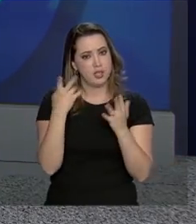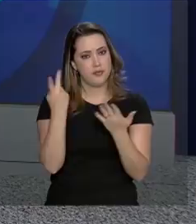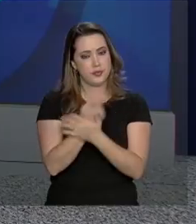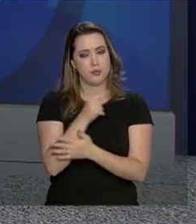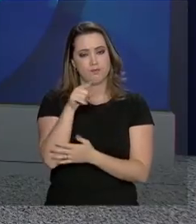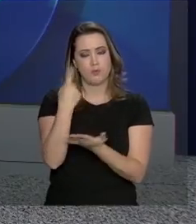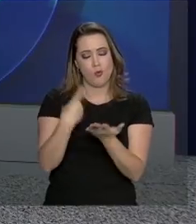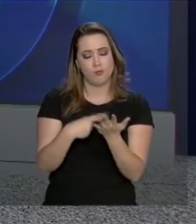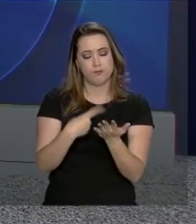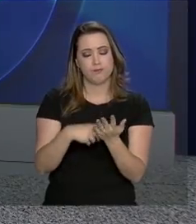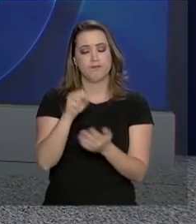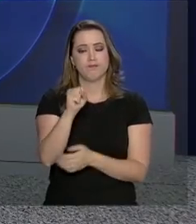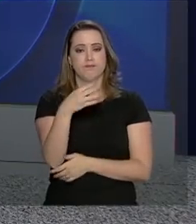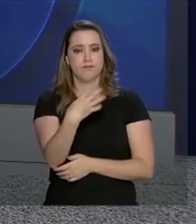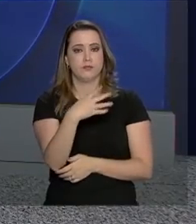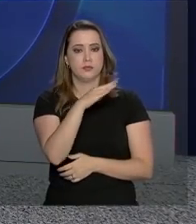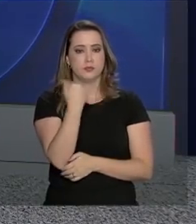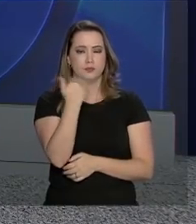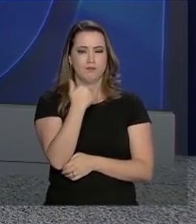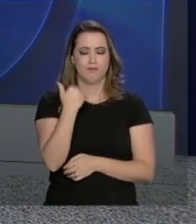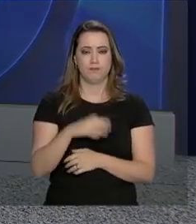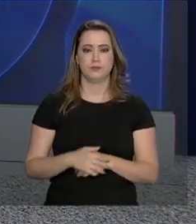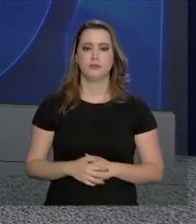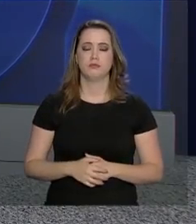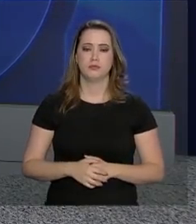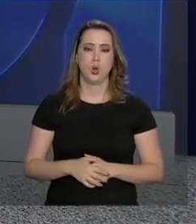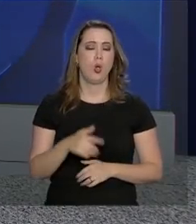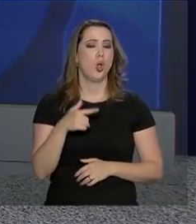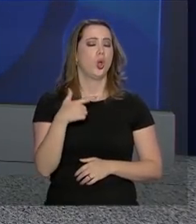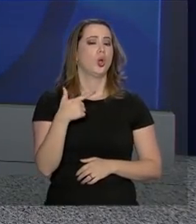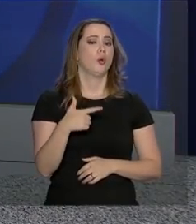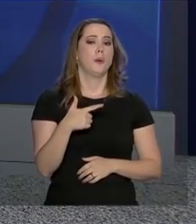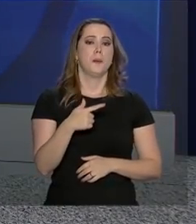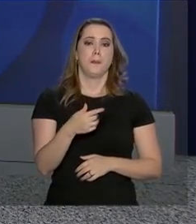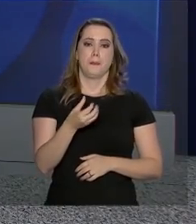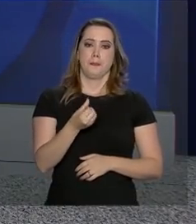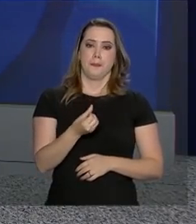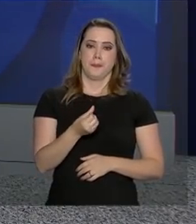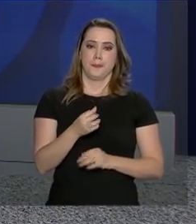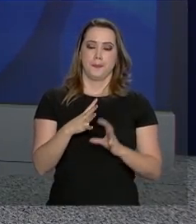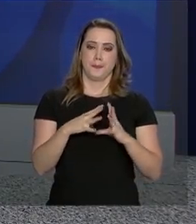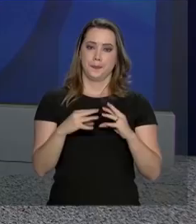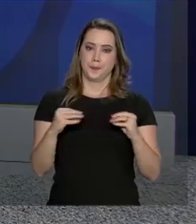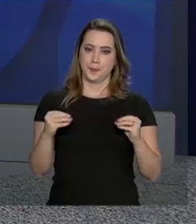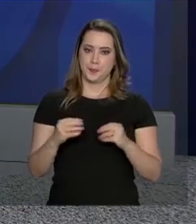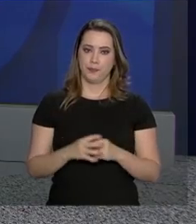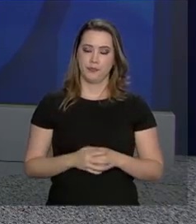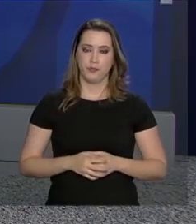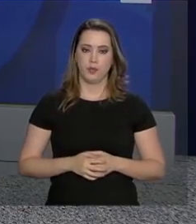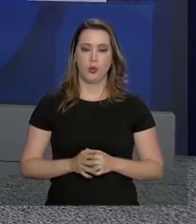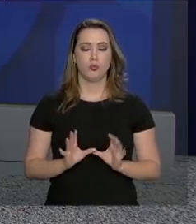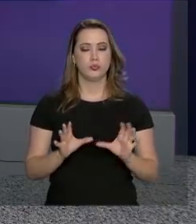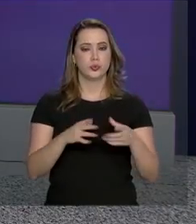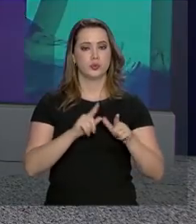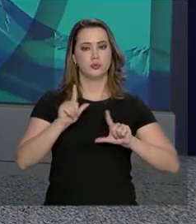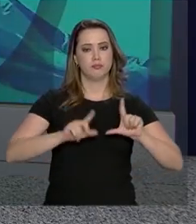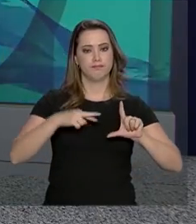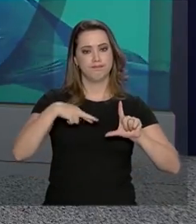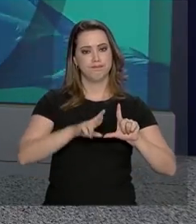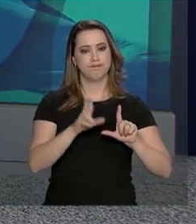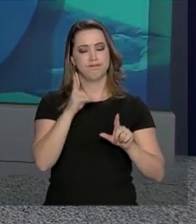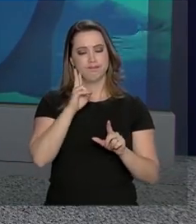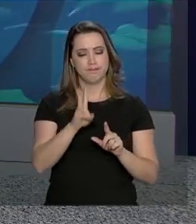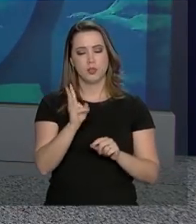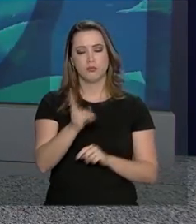autoridades confirma a morte de 84 pessoas e 276 estão desaparecidos. A equipe da